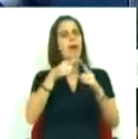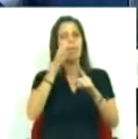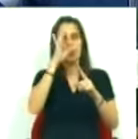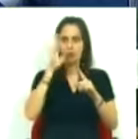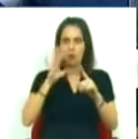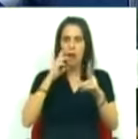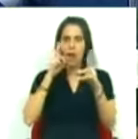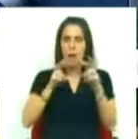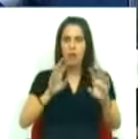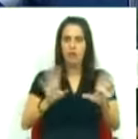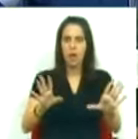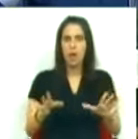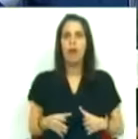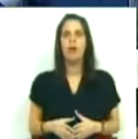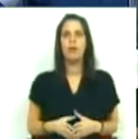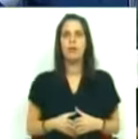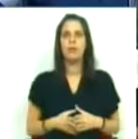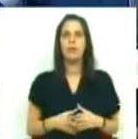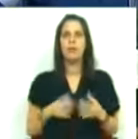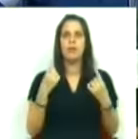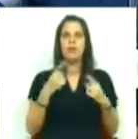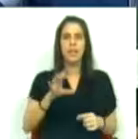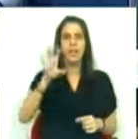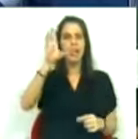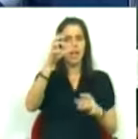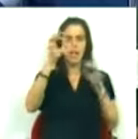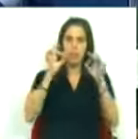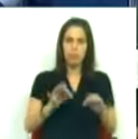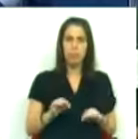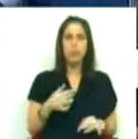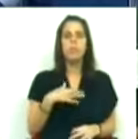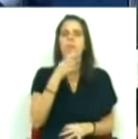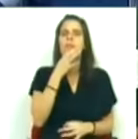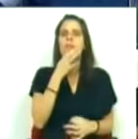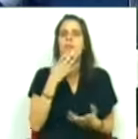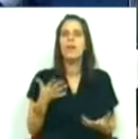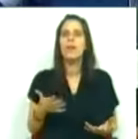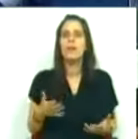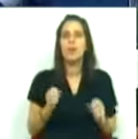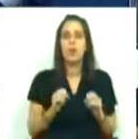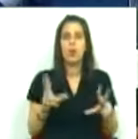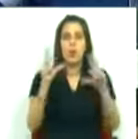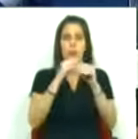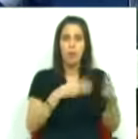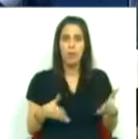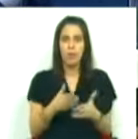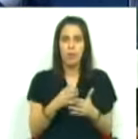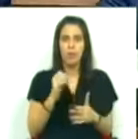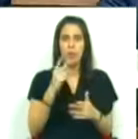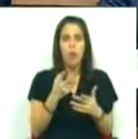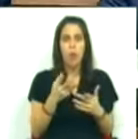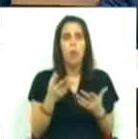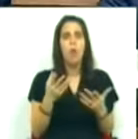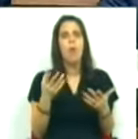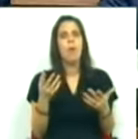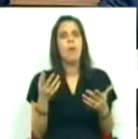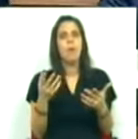está identificado? Tem região demarcada? Estamos a falar de novos caminhos ou de